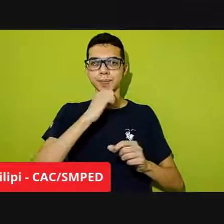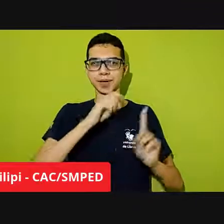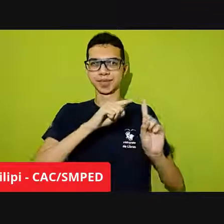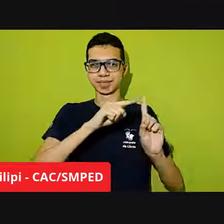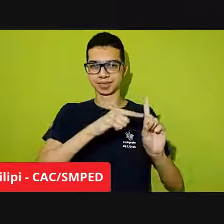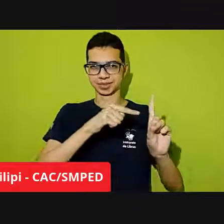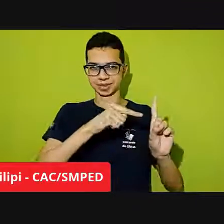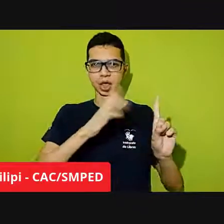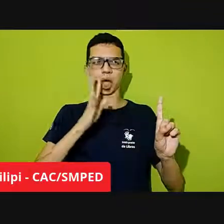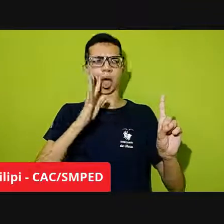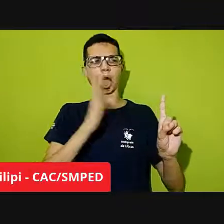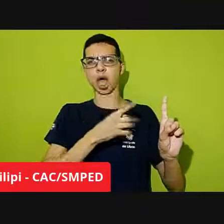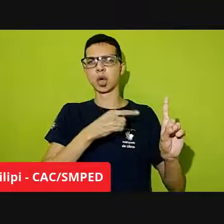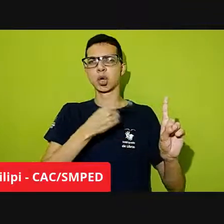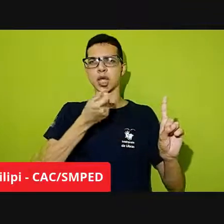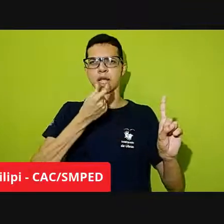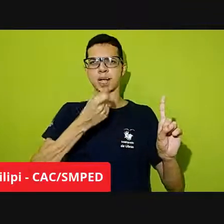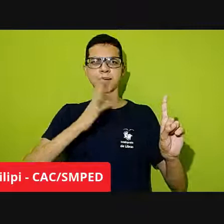falou que não tomou, nunca tomou,